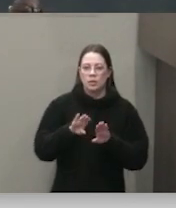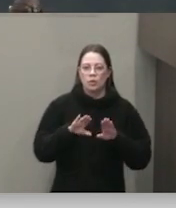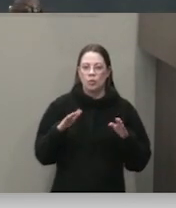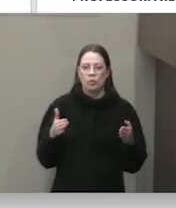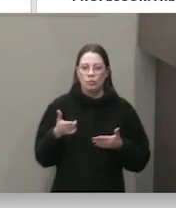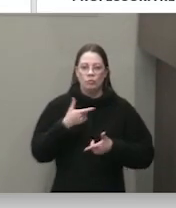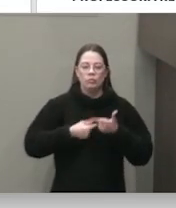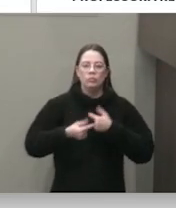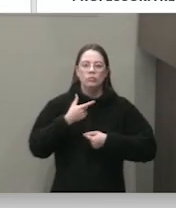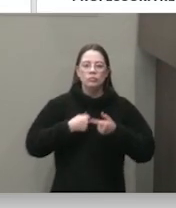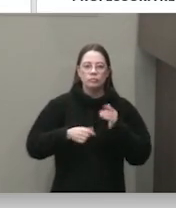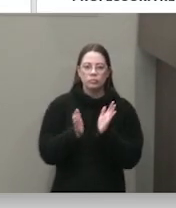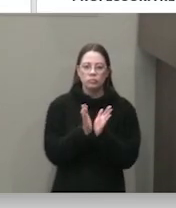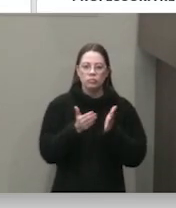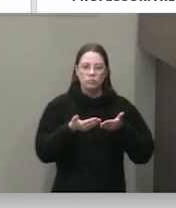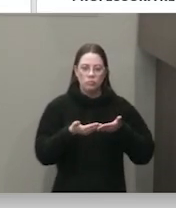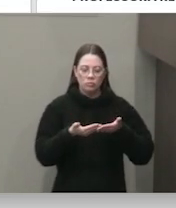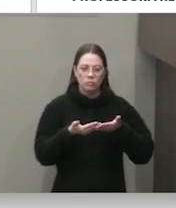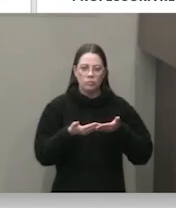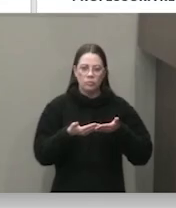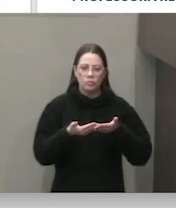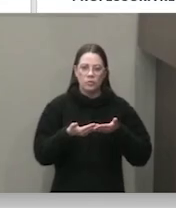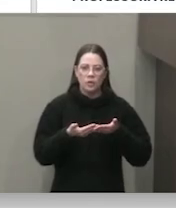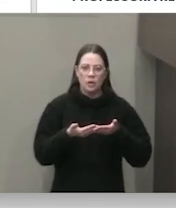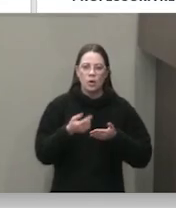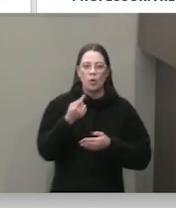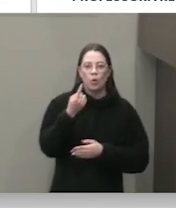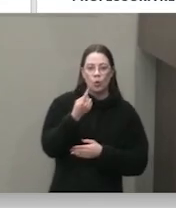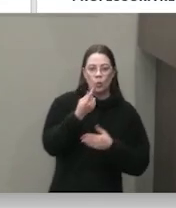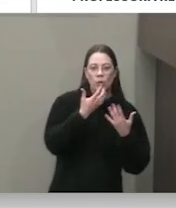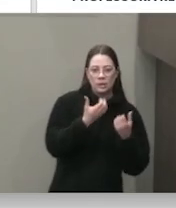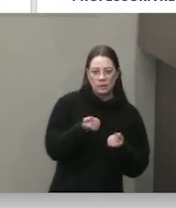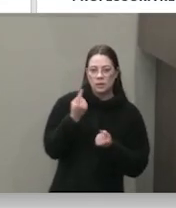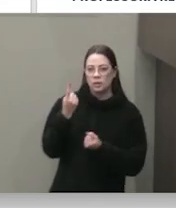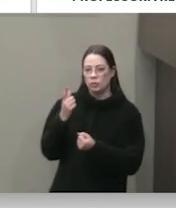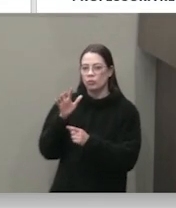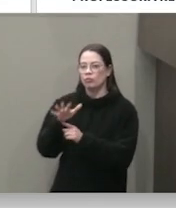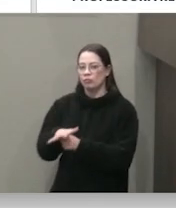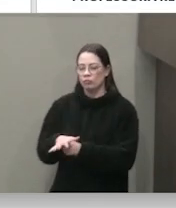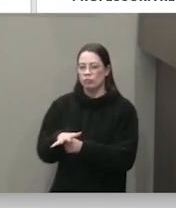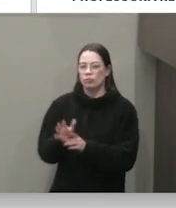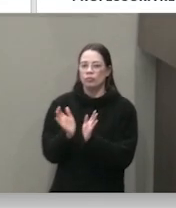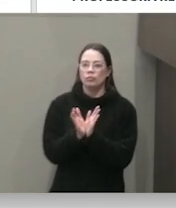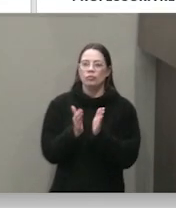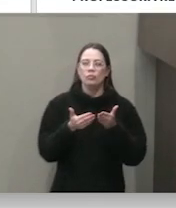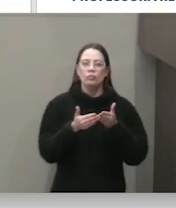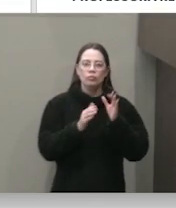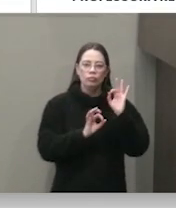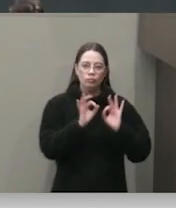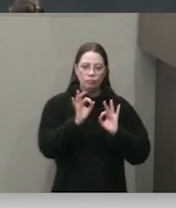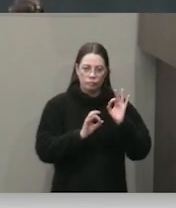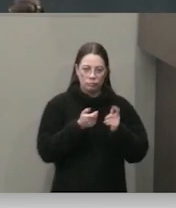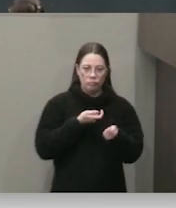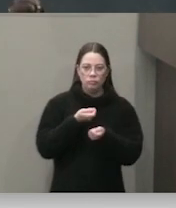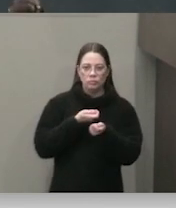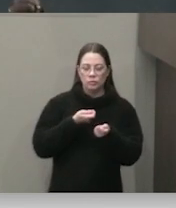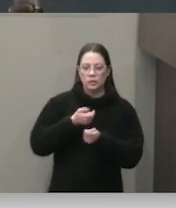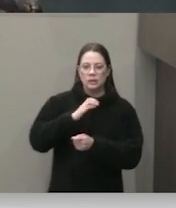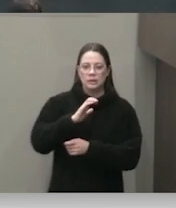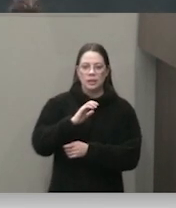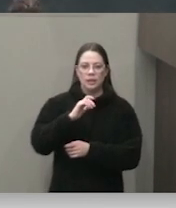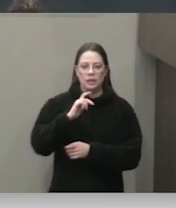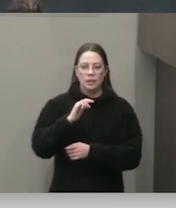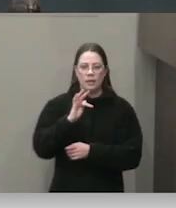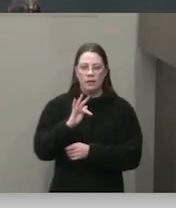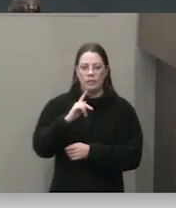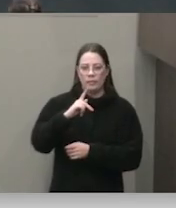Finanças. Lembrando só aos senhores que o requerimento é no máximo favorável e um contrário. A Comissão de Finanças, Planejamento e Controle, CFPC, no uso das